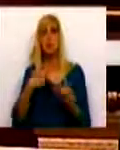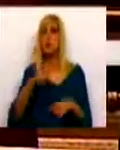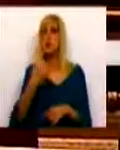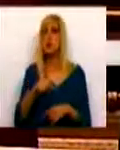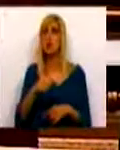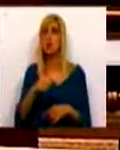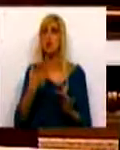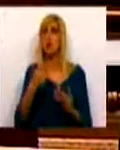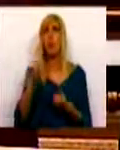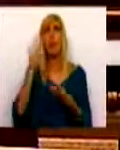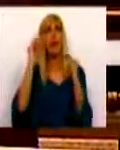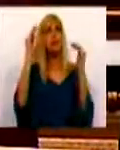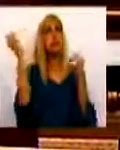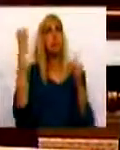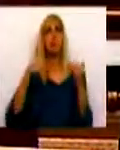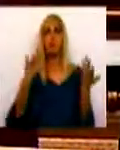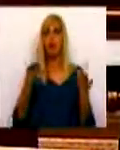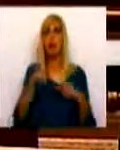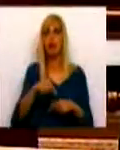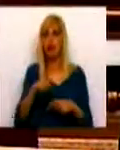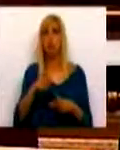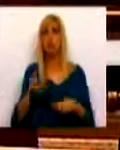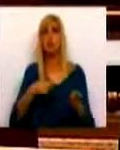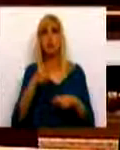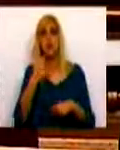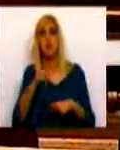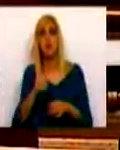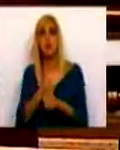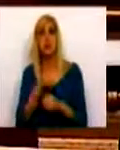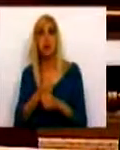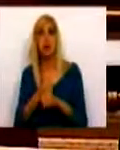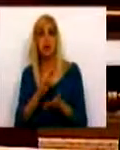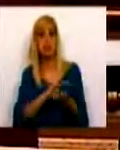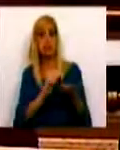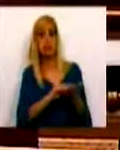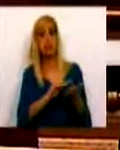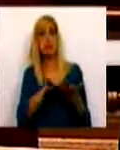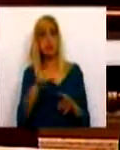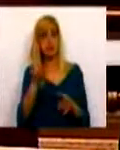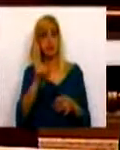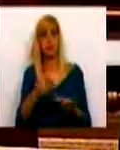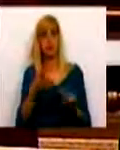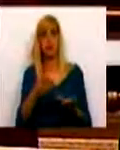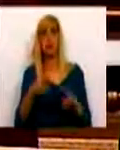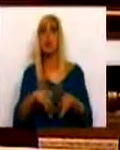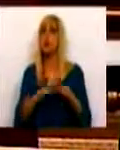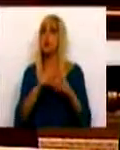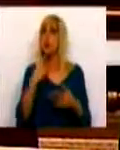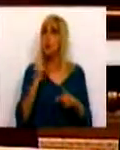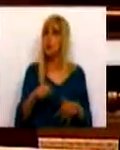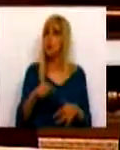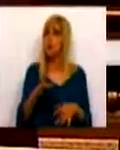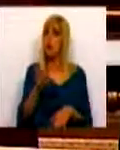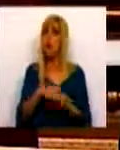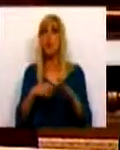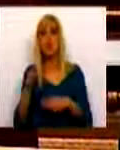caem do céu. Têm a ver com a reorganização do trabalho das secretarias, têm a ver com a reestruturação que tem sido feita nos